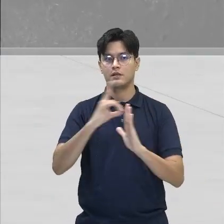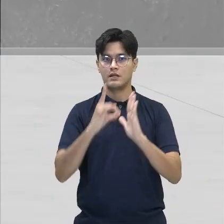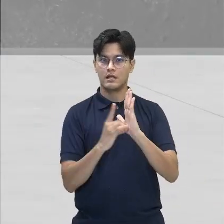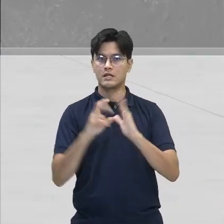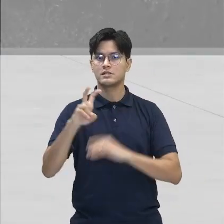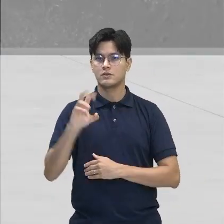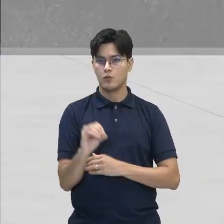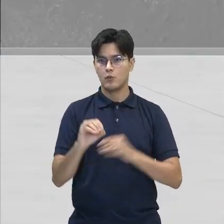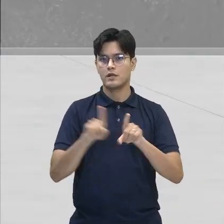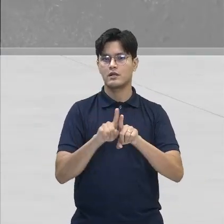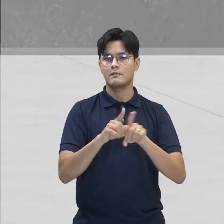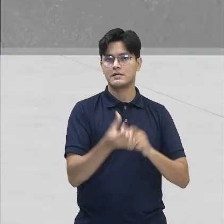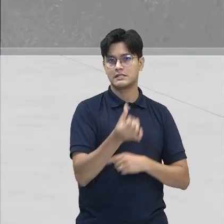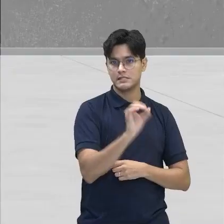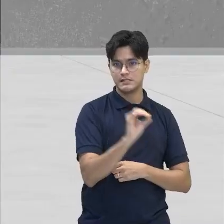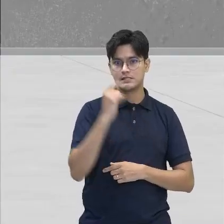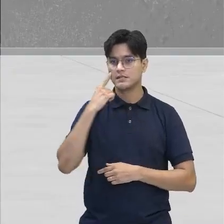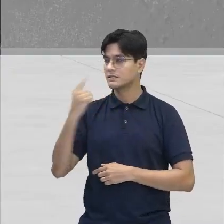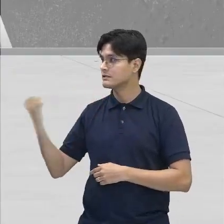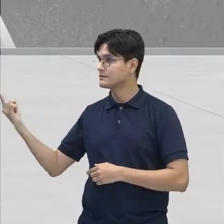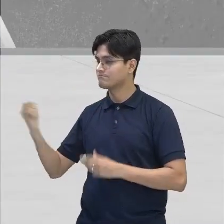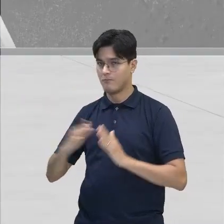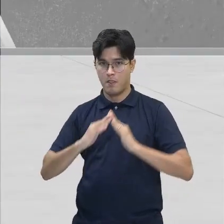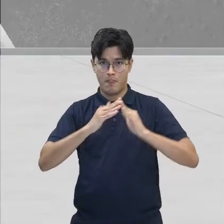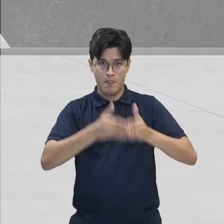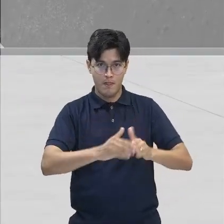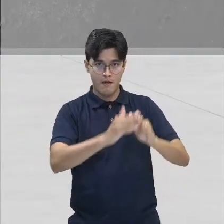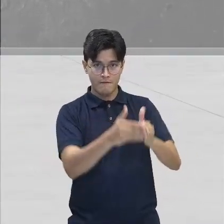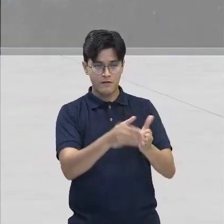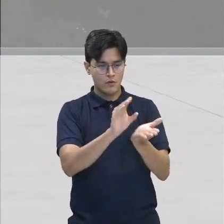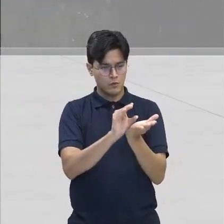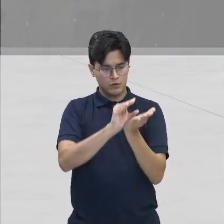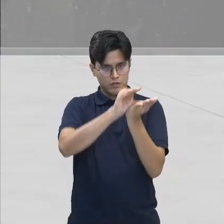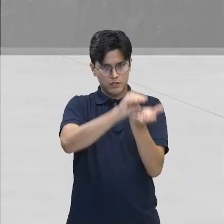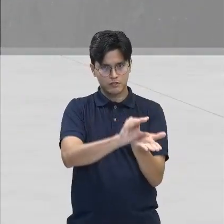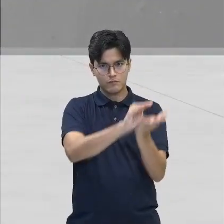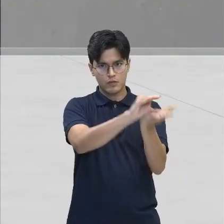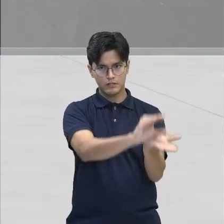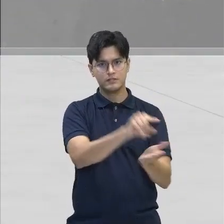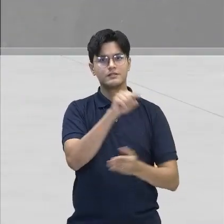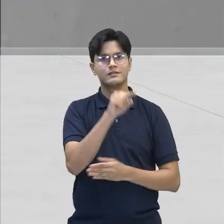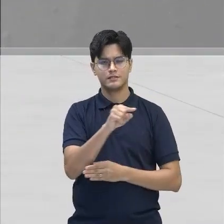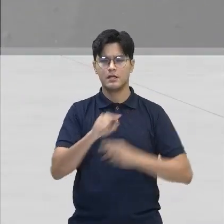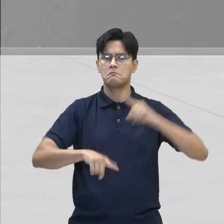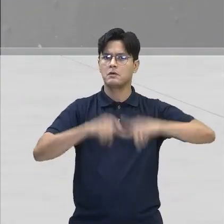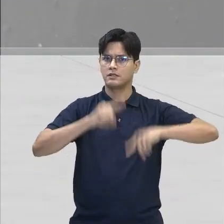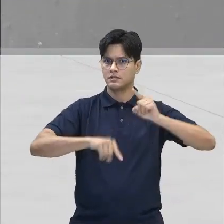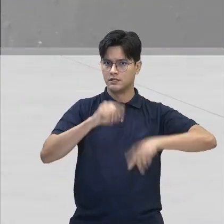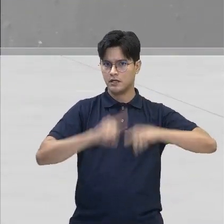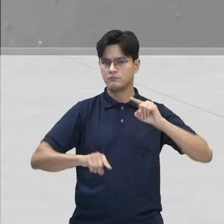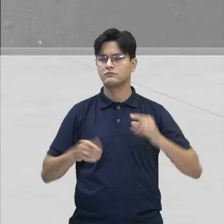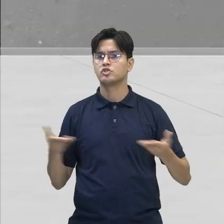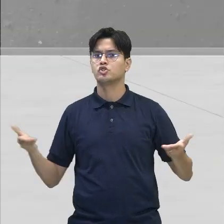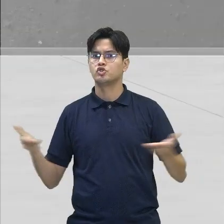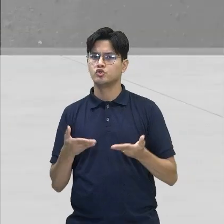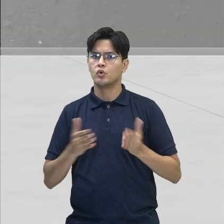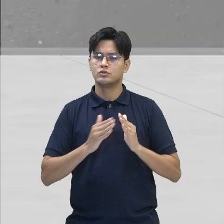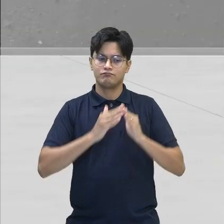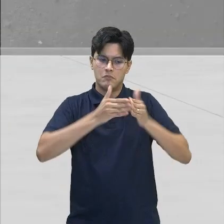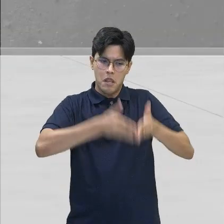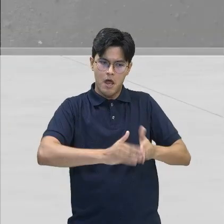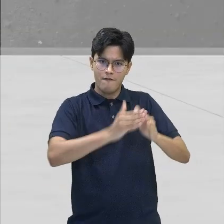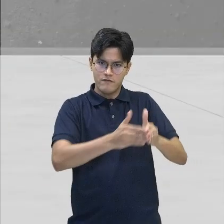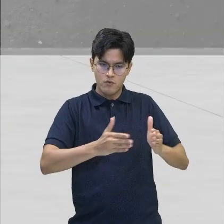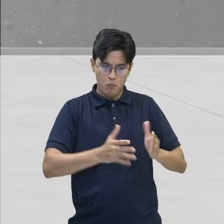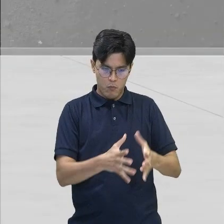tem os navios cargueiros crescendo, transportando ali mais mercadorias. E hoje esses navios modernos, eles são muito